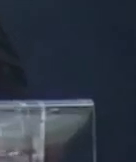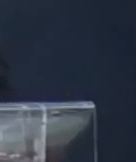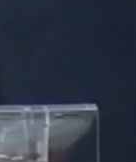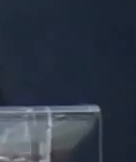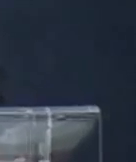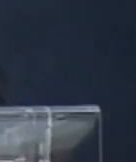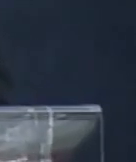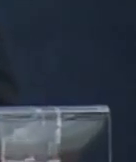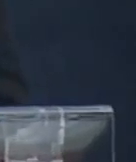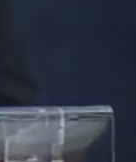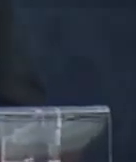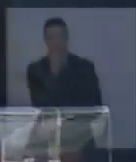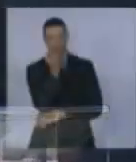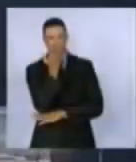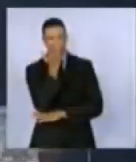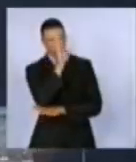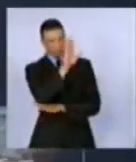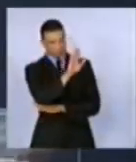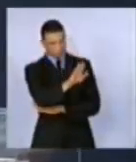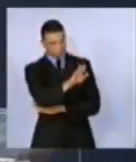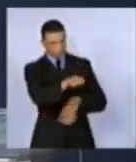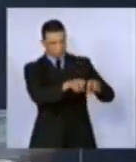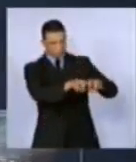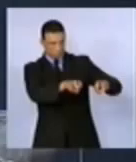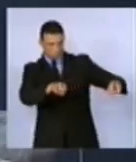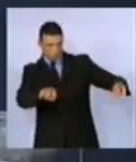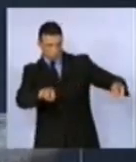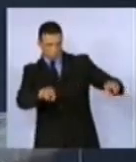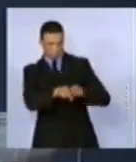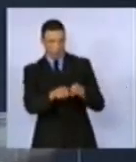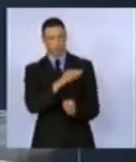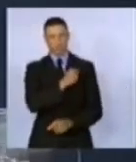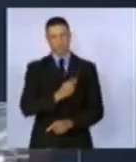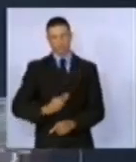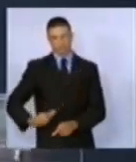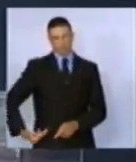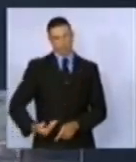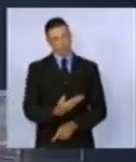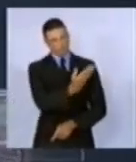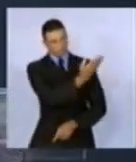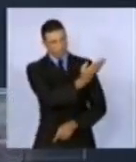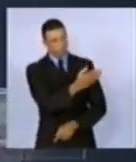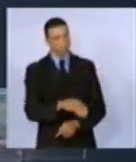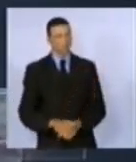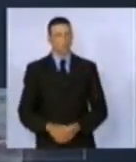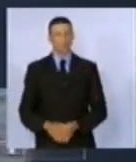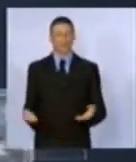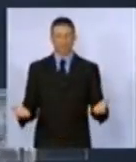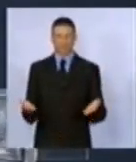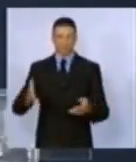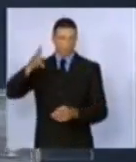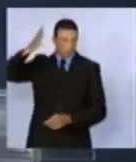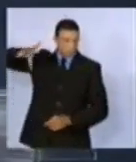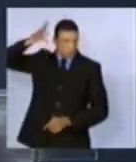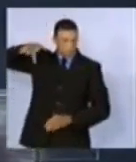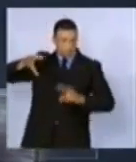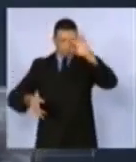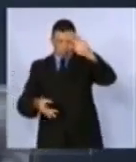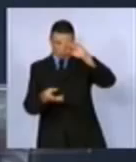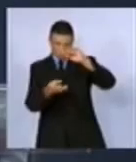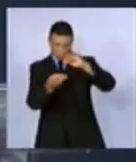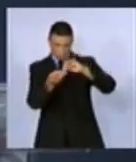ambiental Boa tarde aos componentes da mesa Excelentíssimo Senhor Ministro eh farei agora uma breve exposição sobre